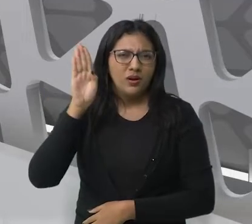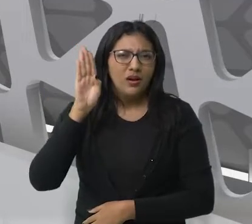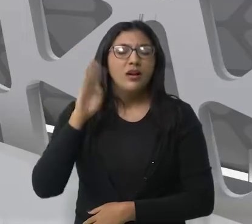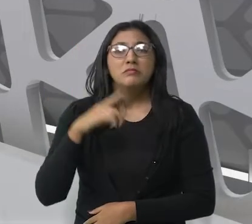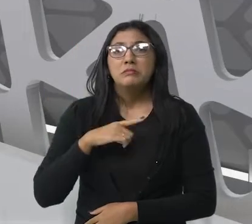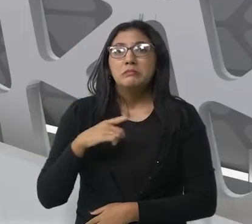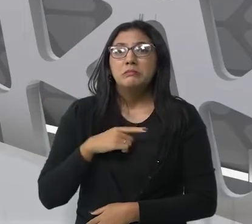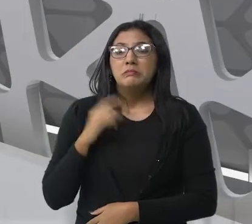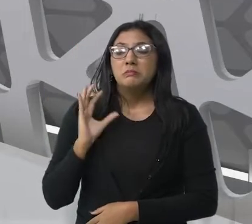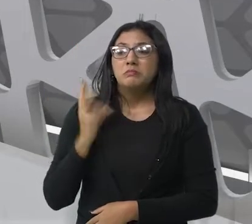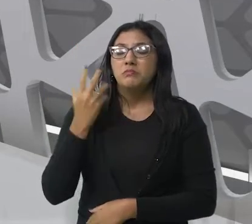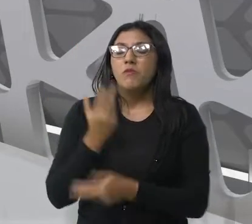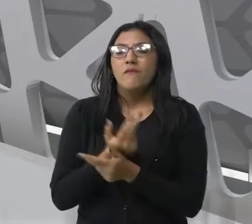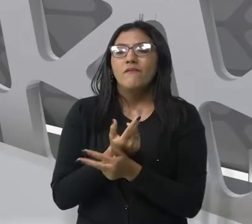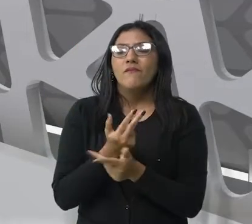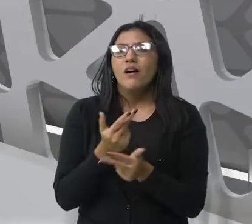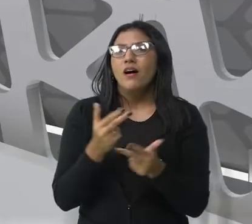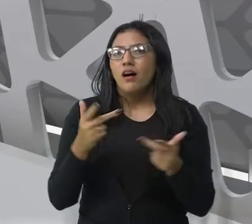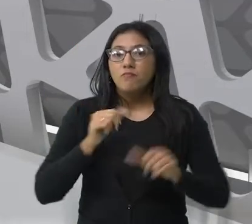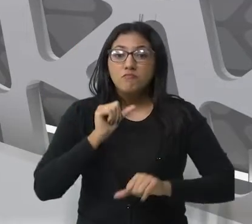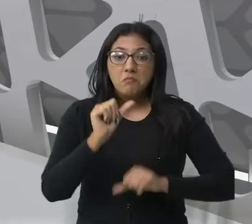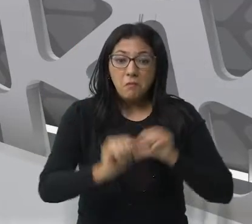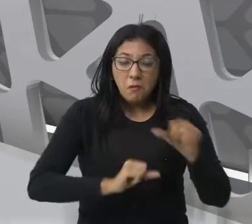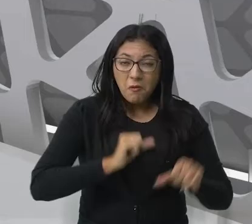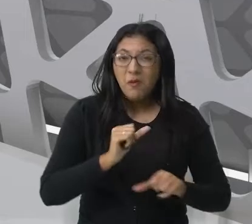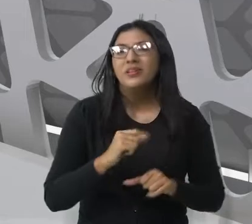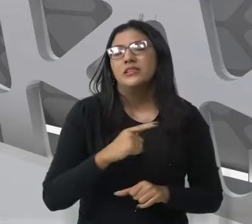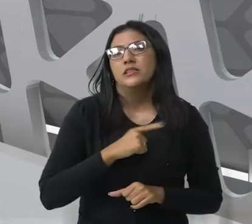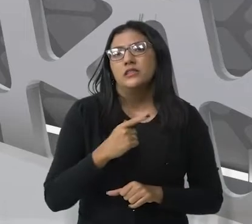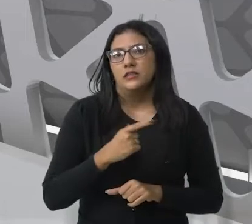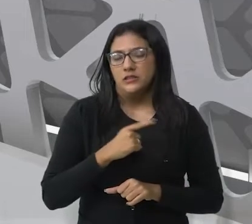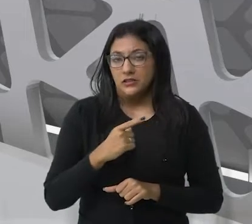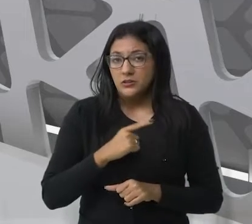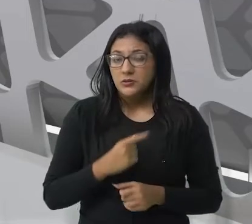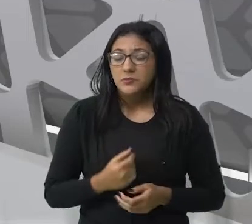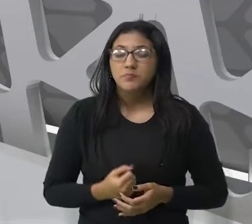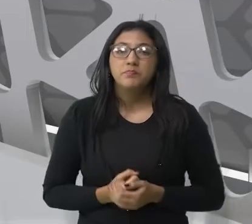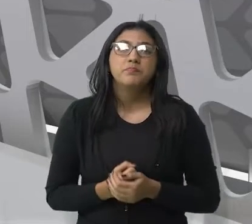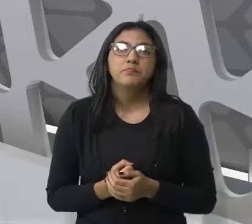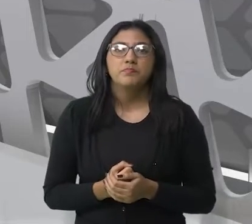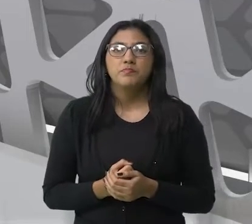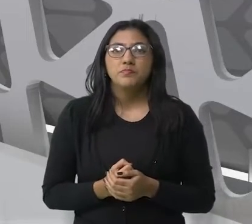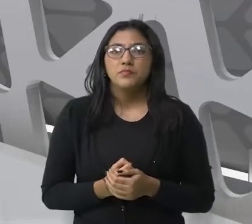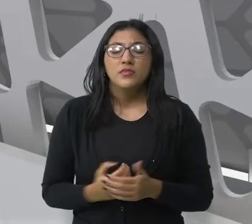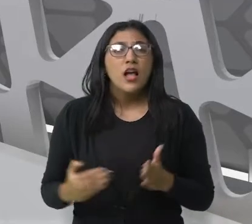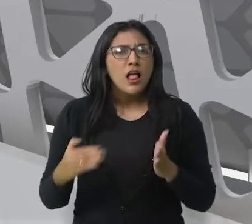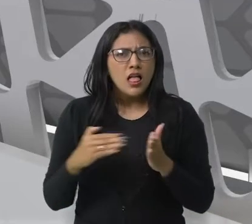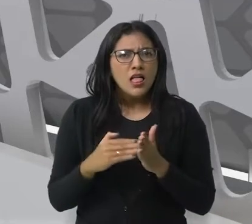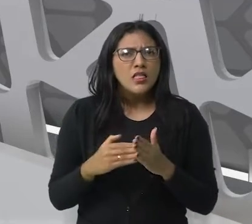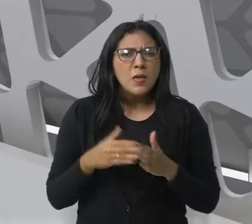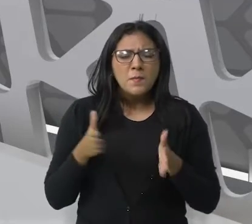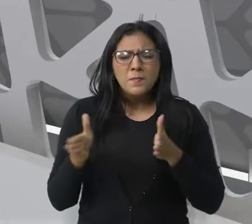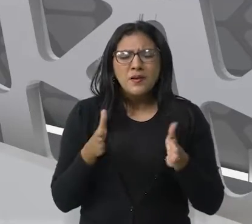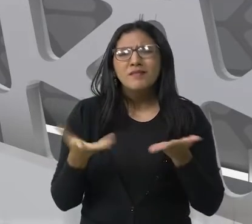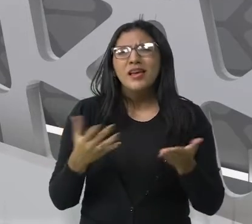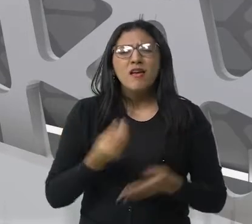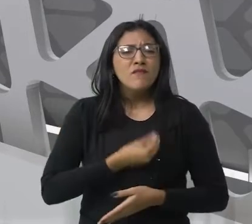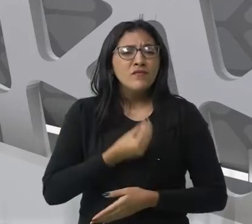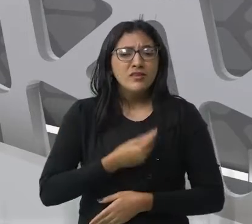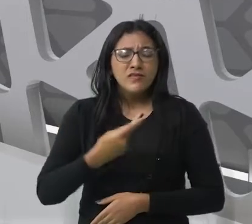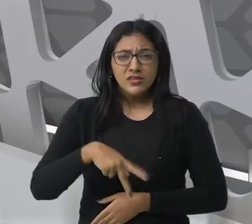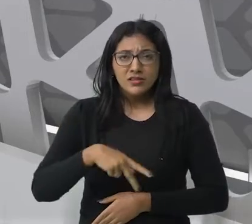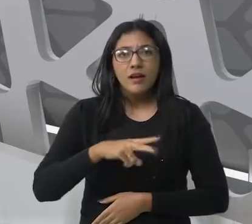coisas aconteceram, muitas mudanças aconteceram, porque até então, quem é que vivia aqui? Né? Eram